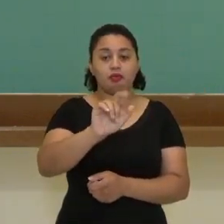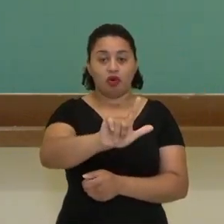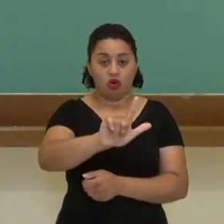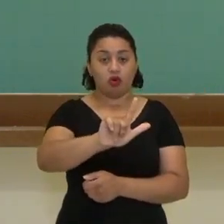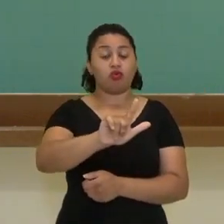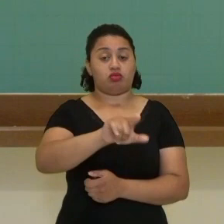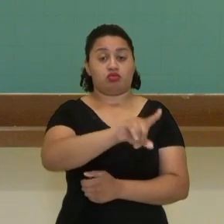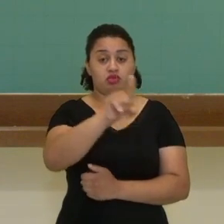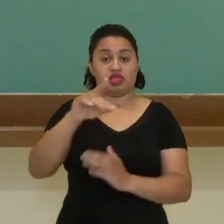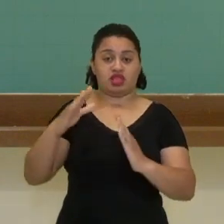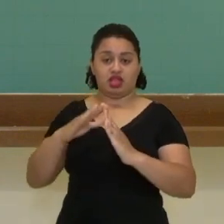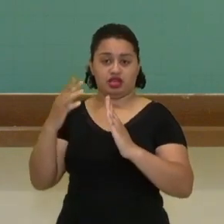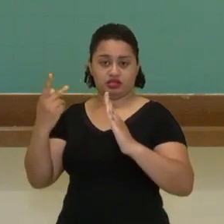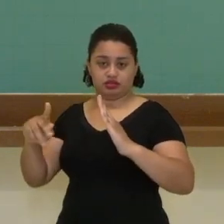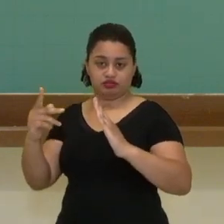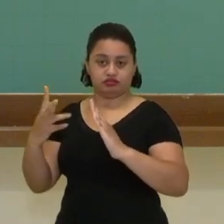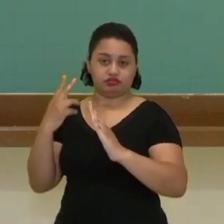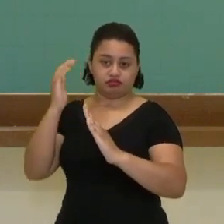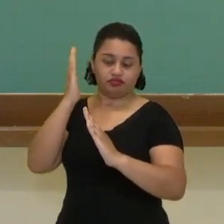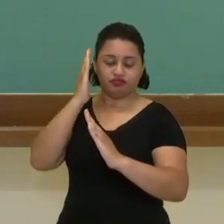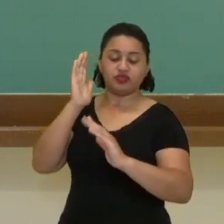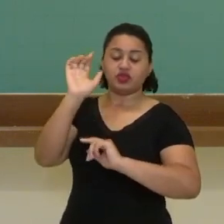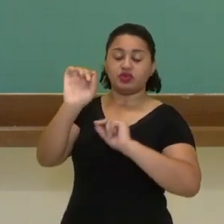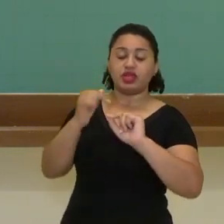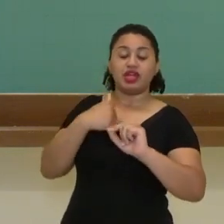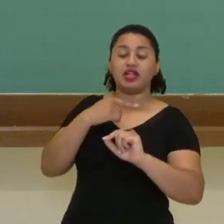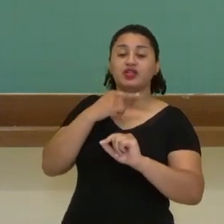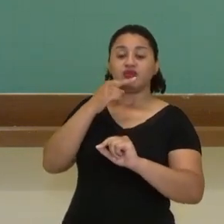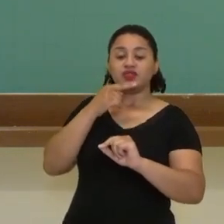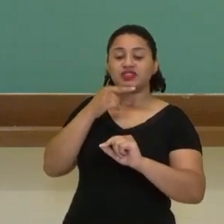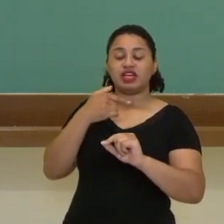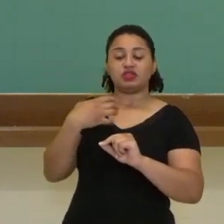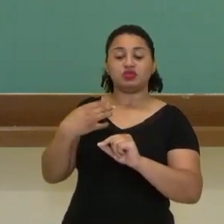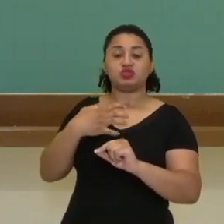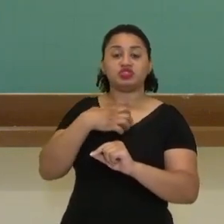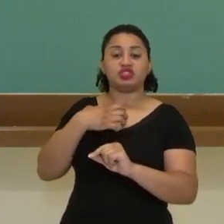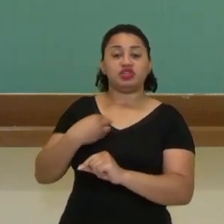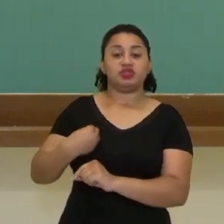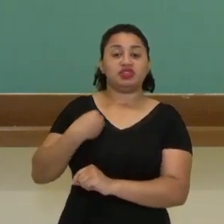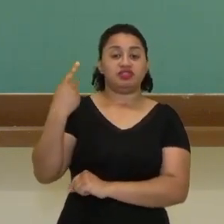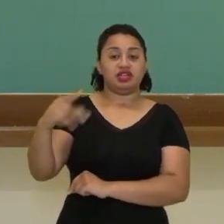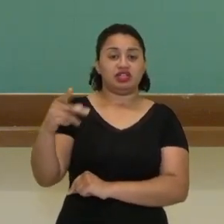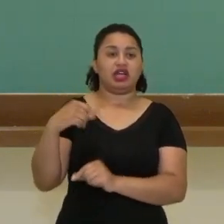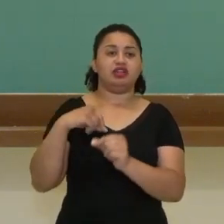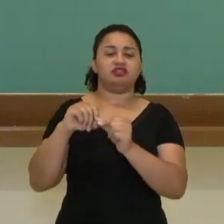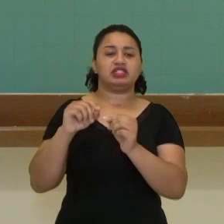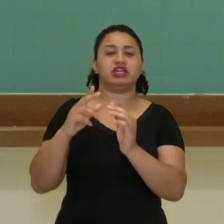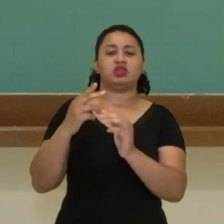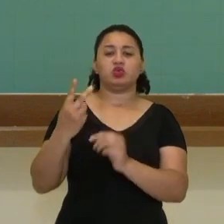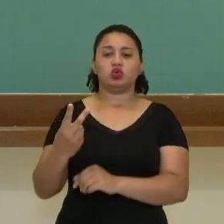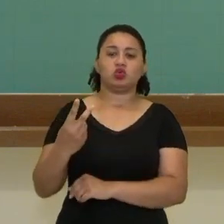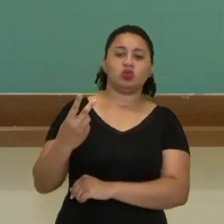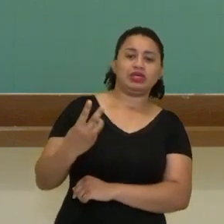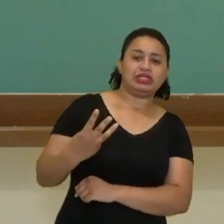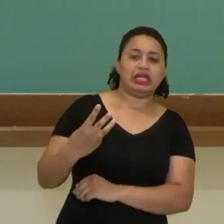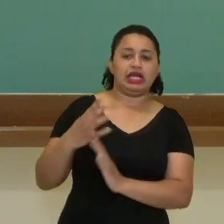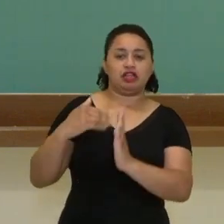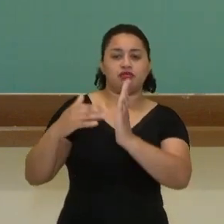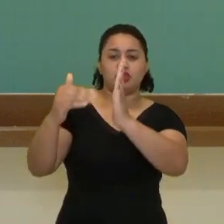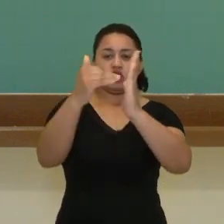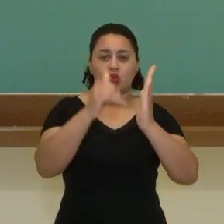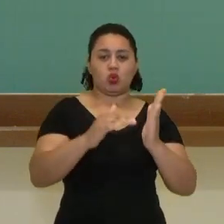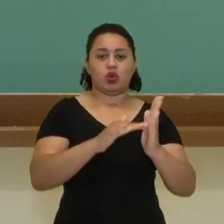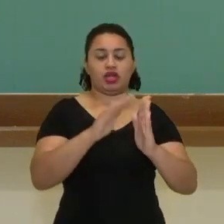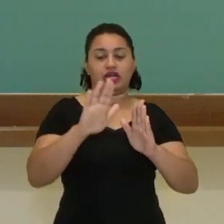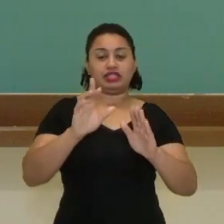bem complicada, né? Paul Gauguin não consegue entrar no ritmo de Vincent, que estava produzindo ali 2, 3 pinturas por dia, estava